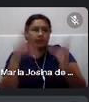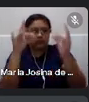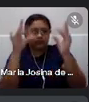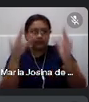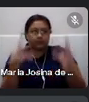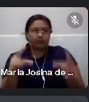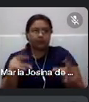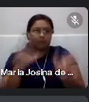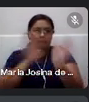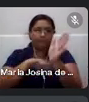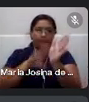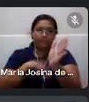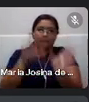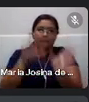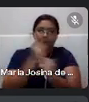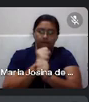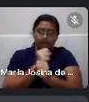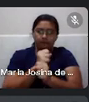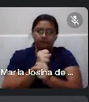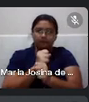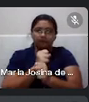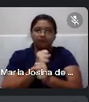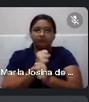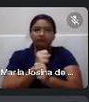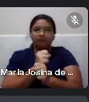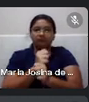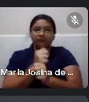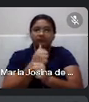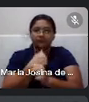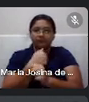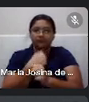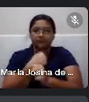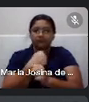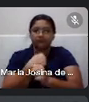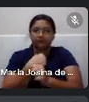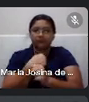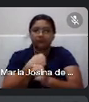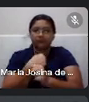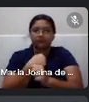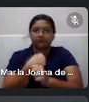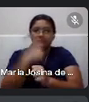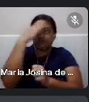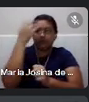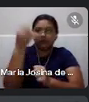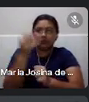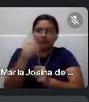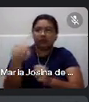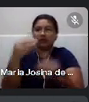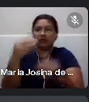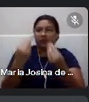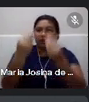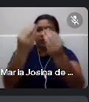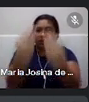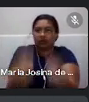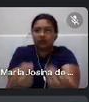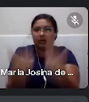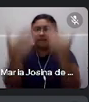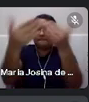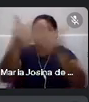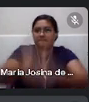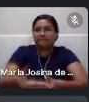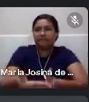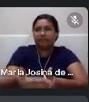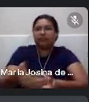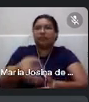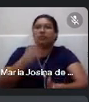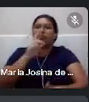descontando pontos. Então, eu te garanto que se você der a mesma prova com gabarito para duas